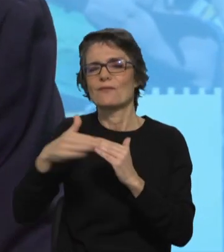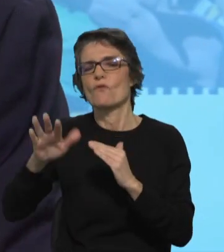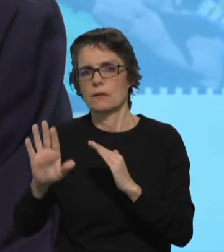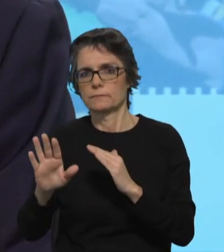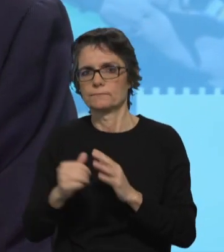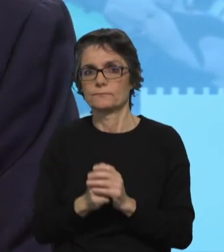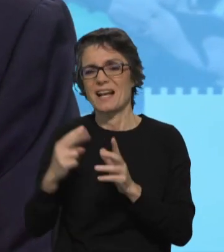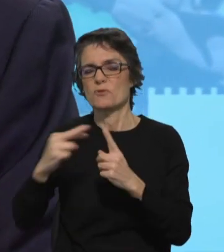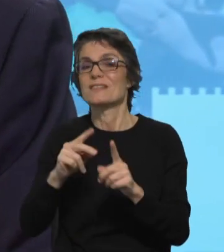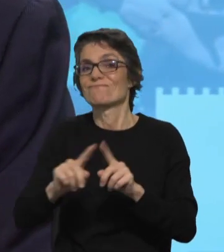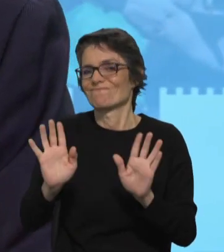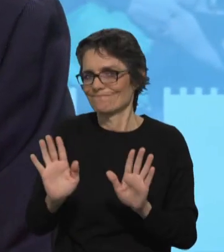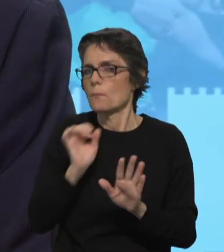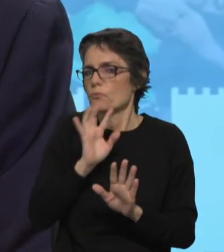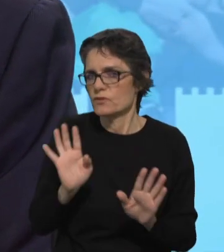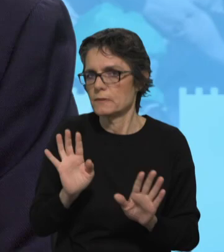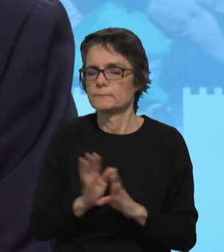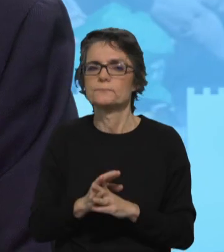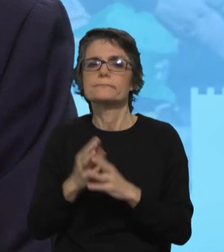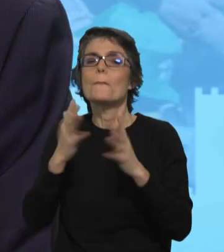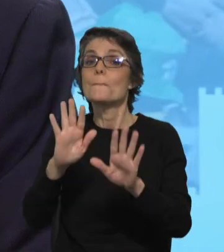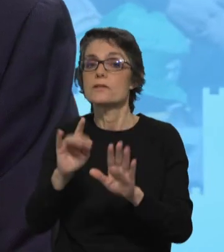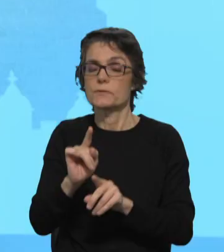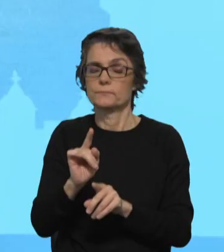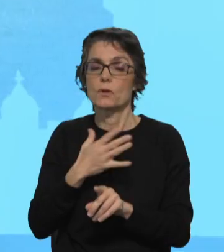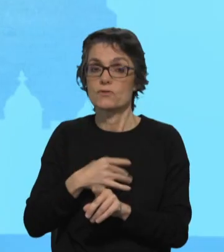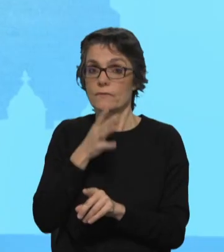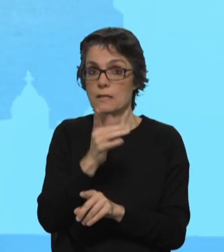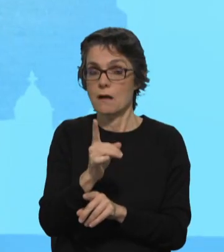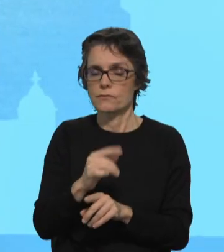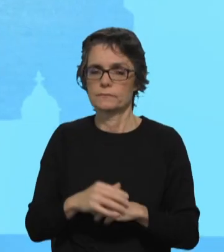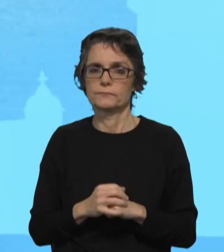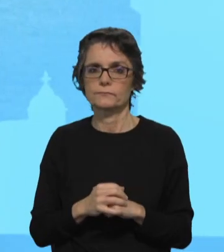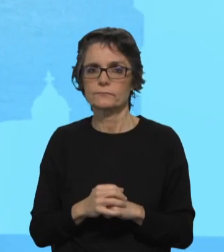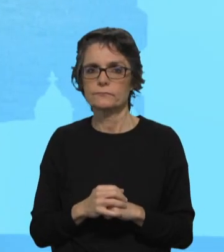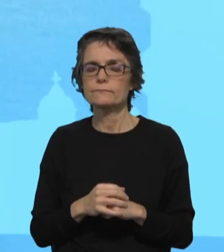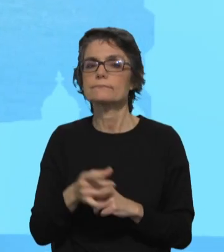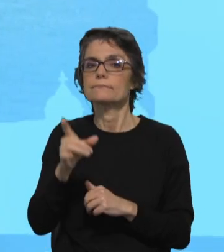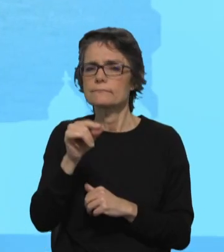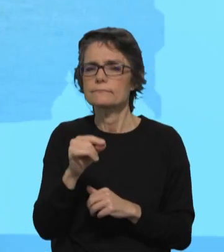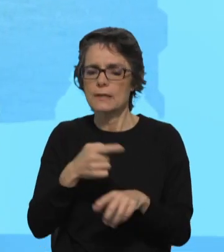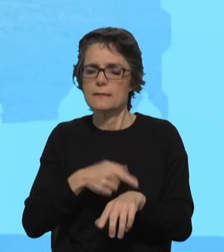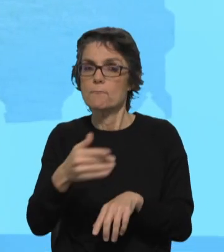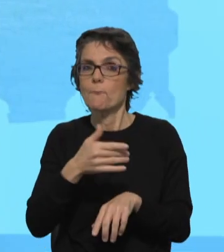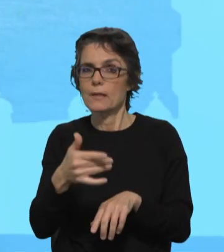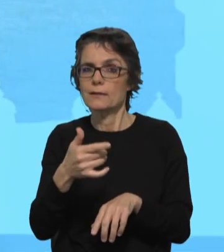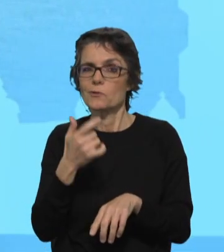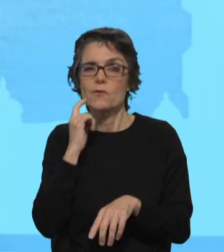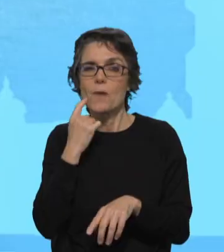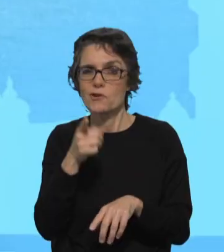eu arriscava-me a dizer que, a chamar a atenção também que existe também uma profunda atração até pelas